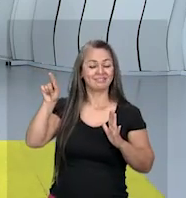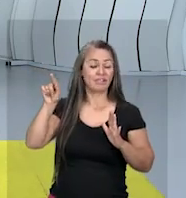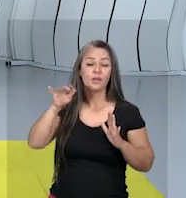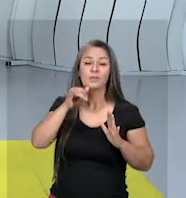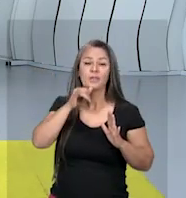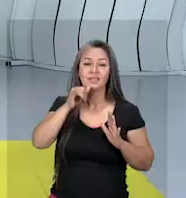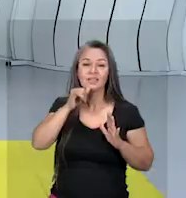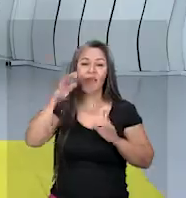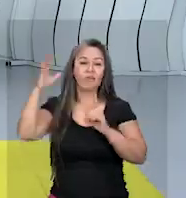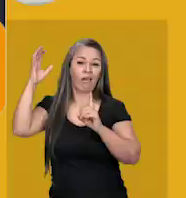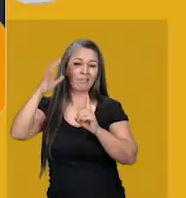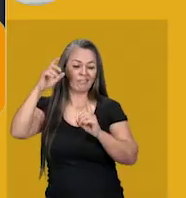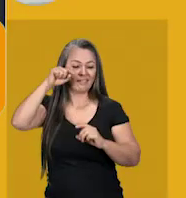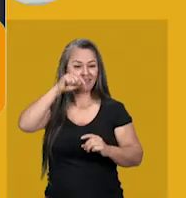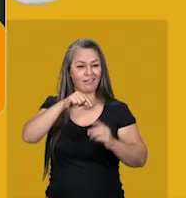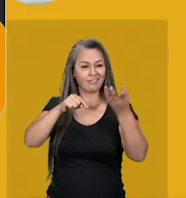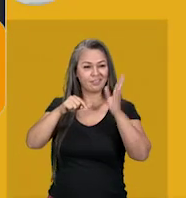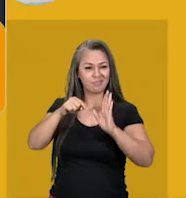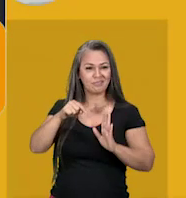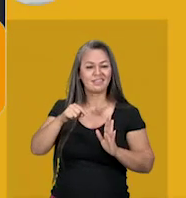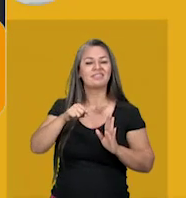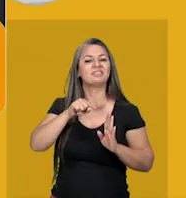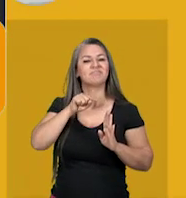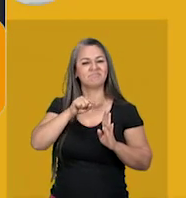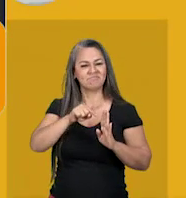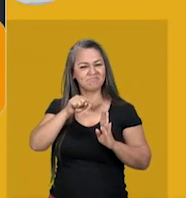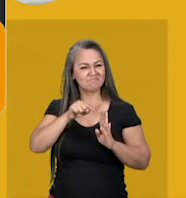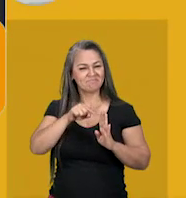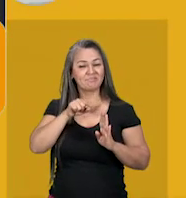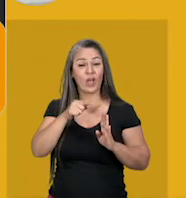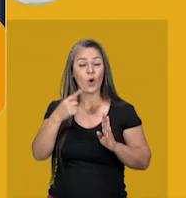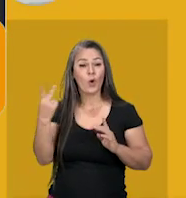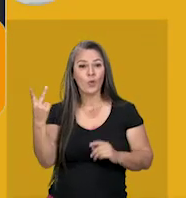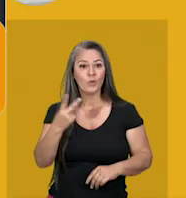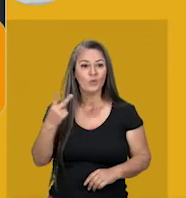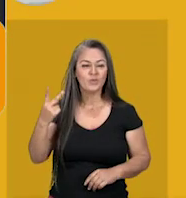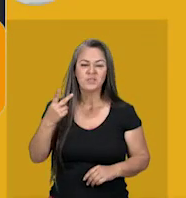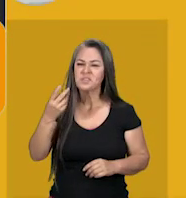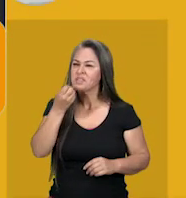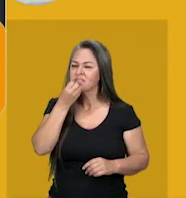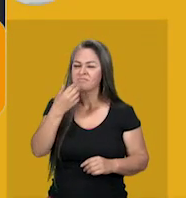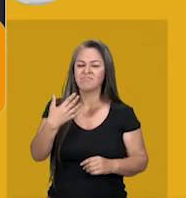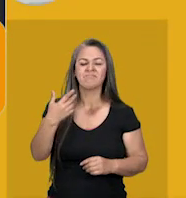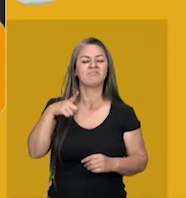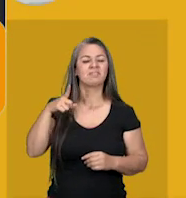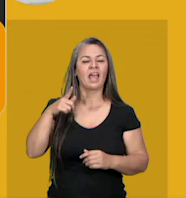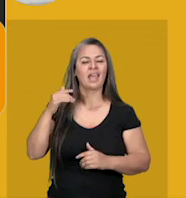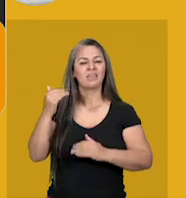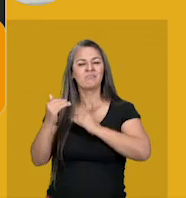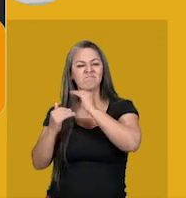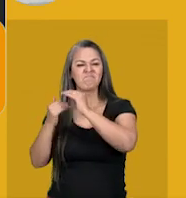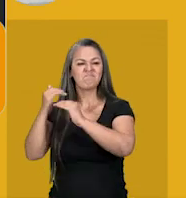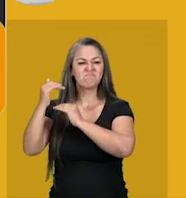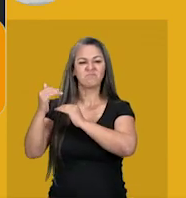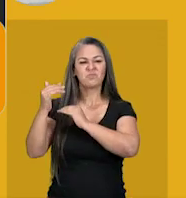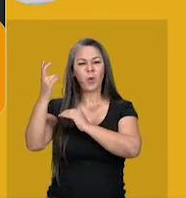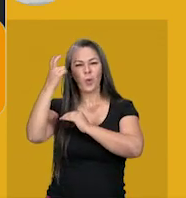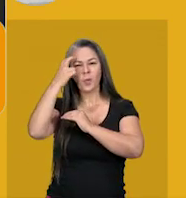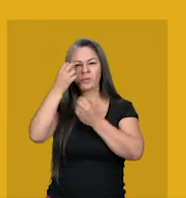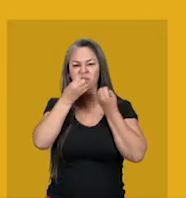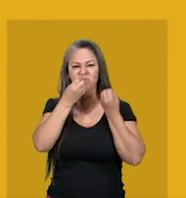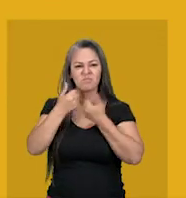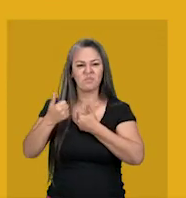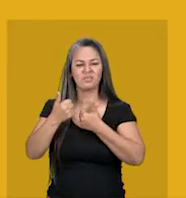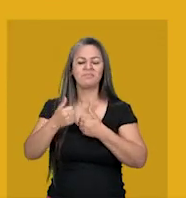território. A África e Brasil têm essa coisa magnífica, né? Essa construção de ambos os lados, né? De ambos